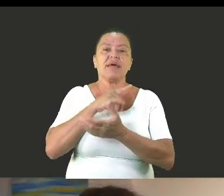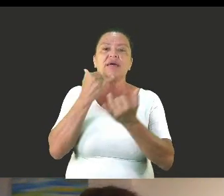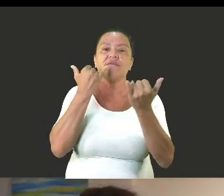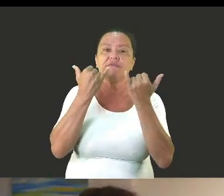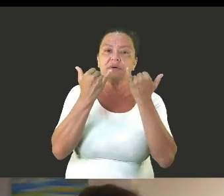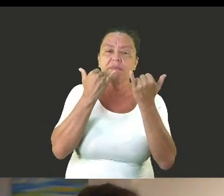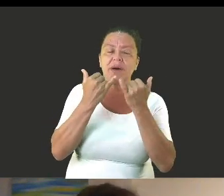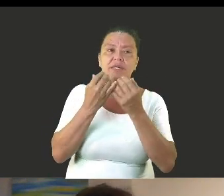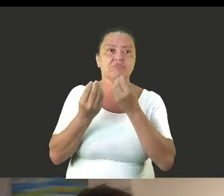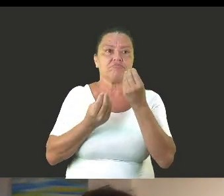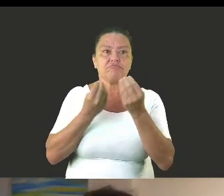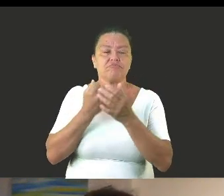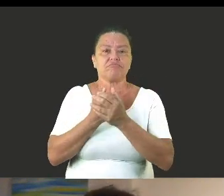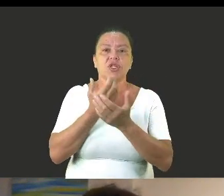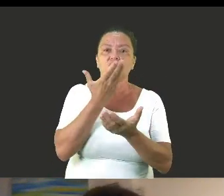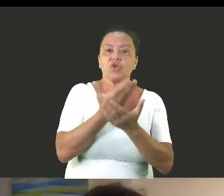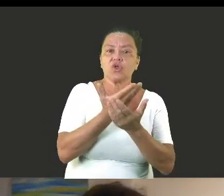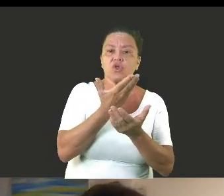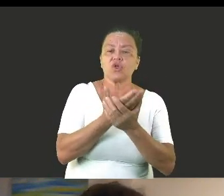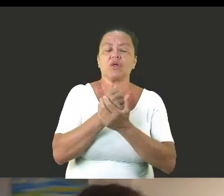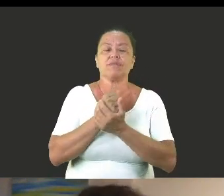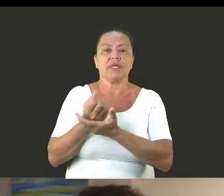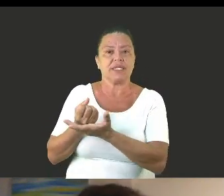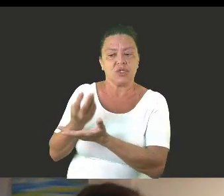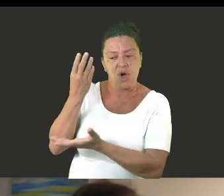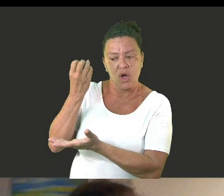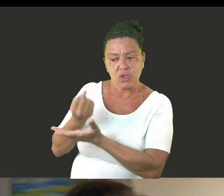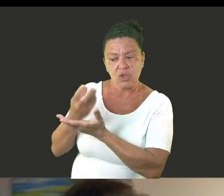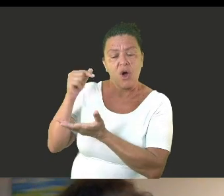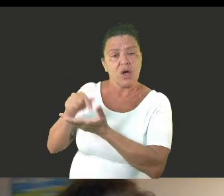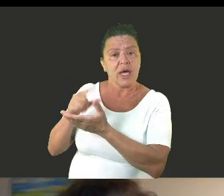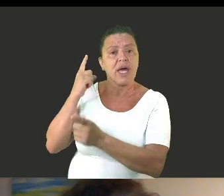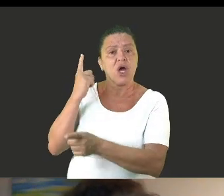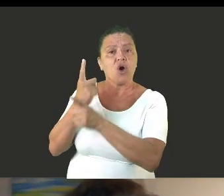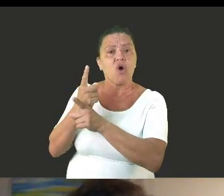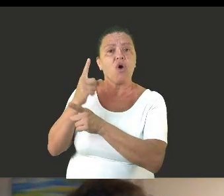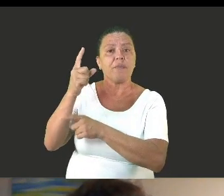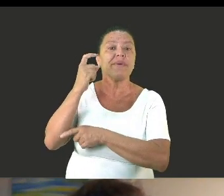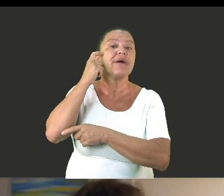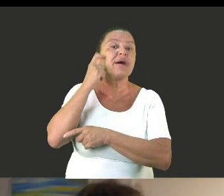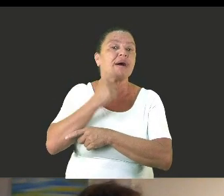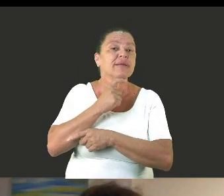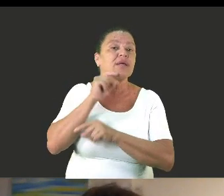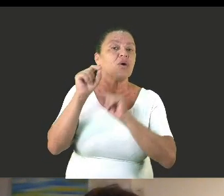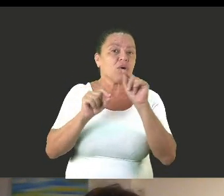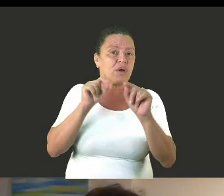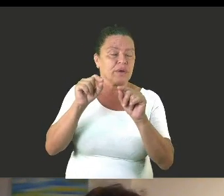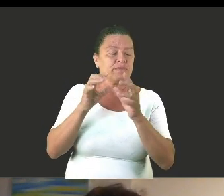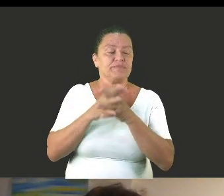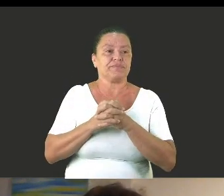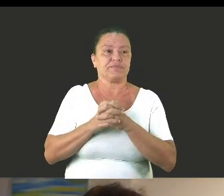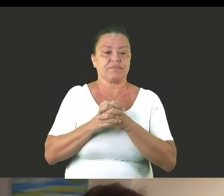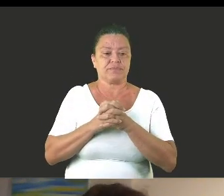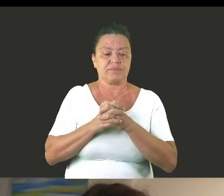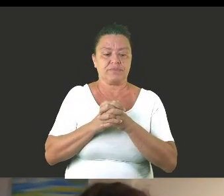informações ao estudarmos com a doutrina espírita, a gente vai encontrar em Kardec, por exemplo,